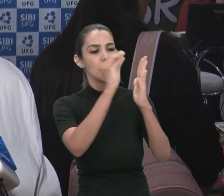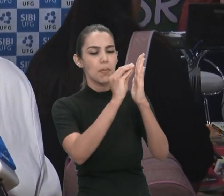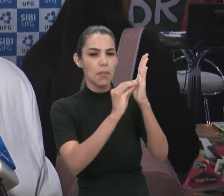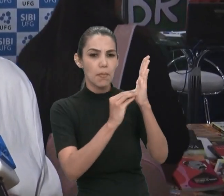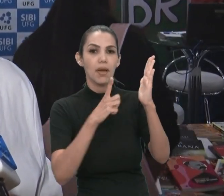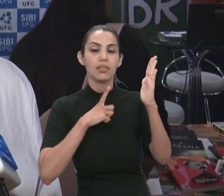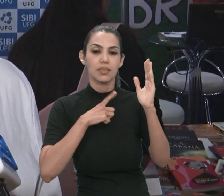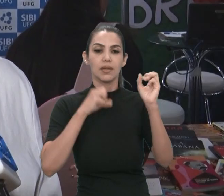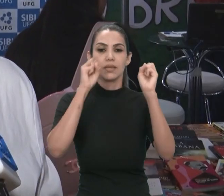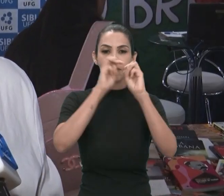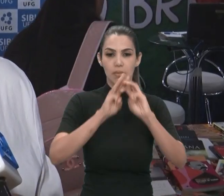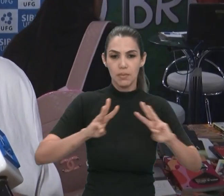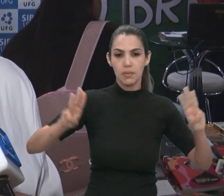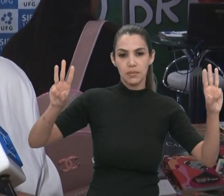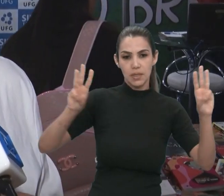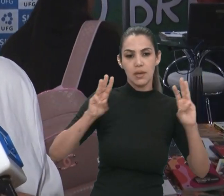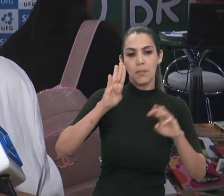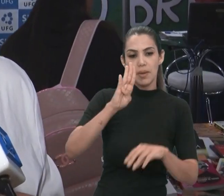página